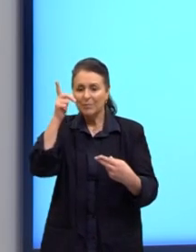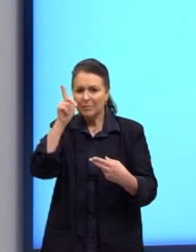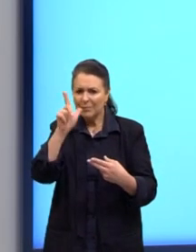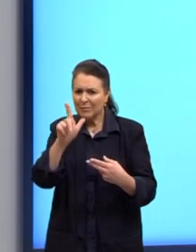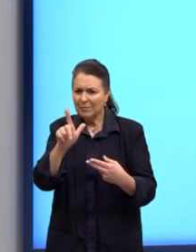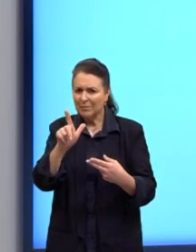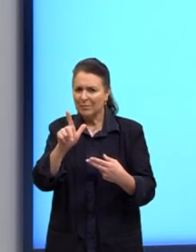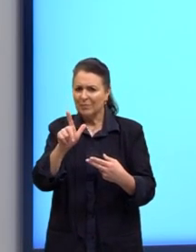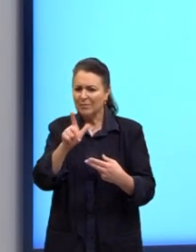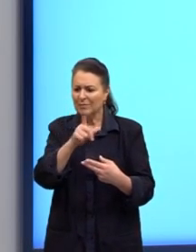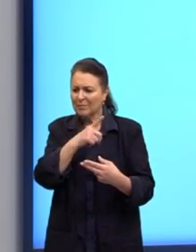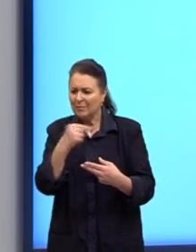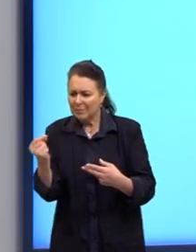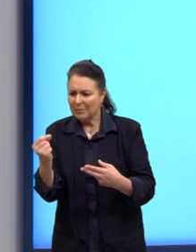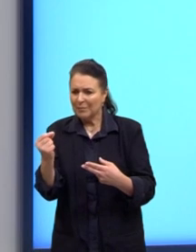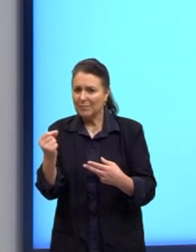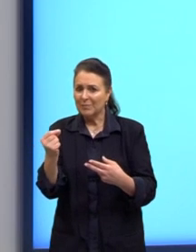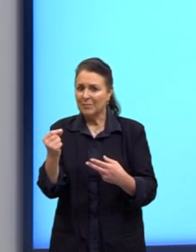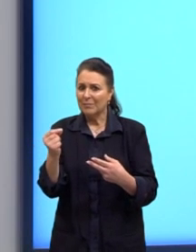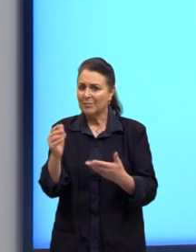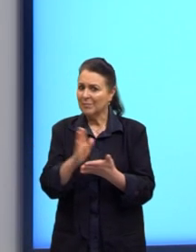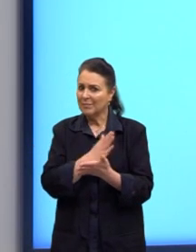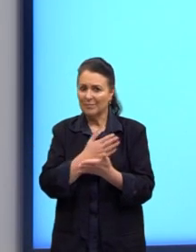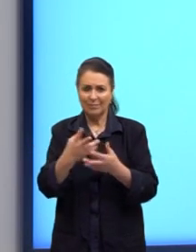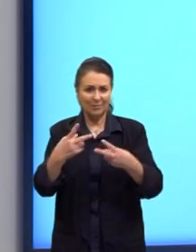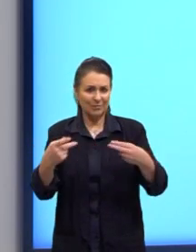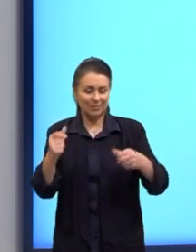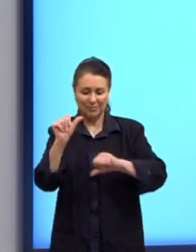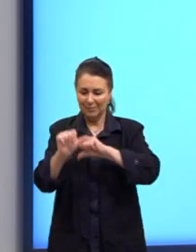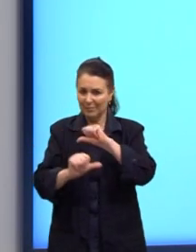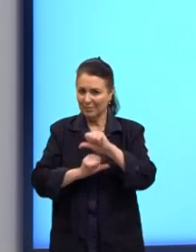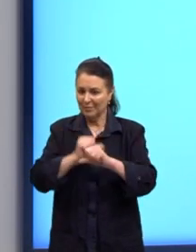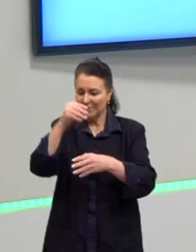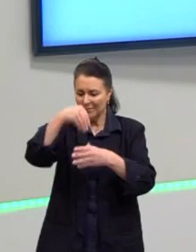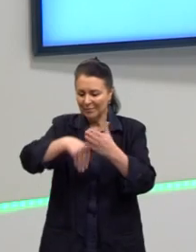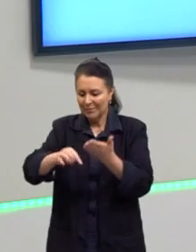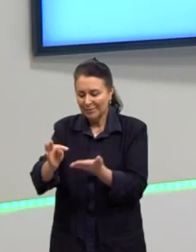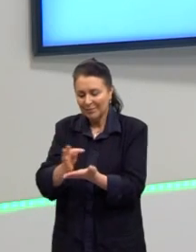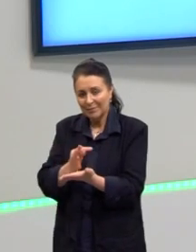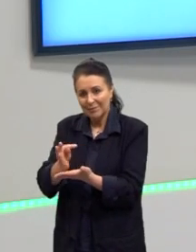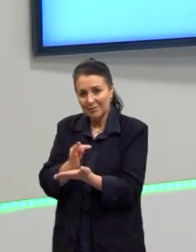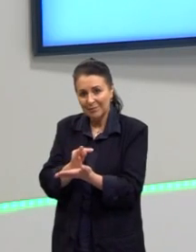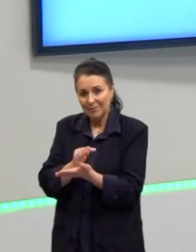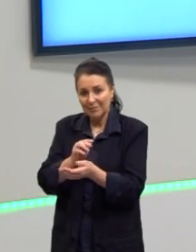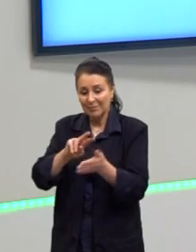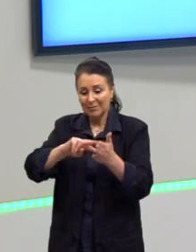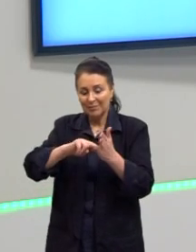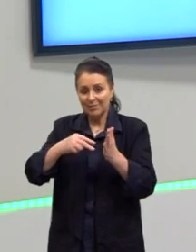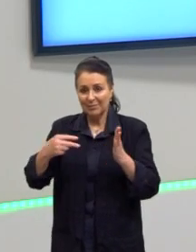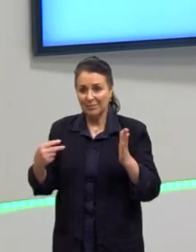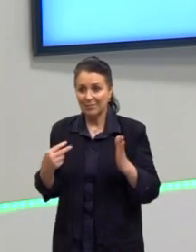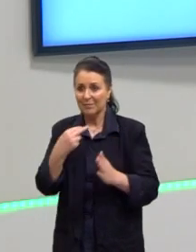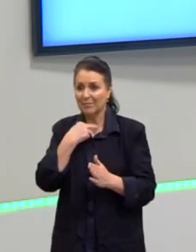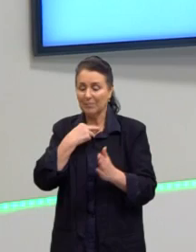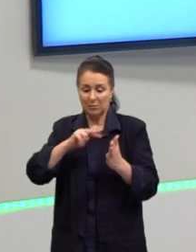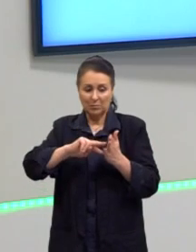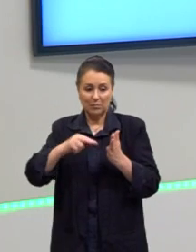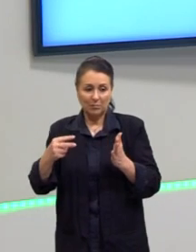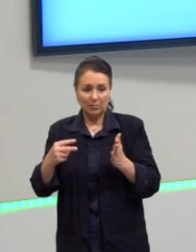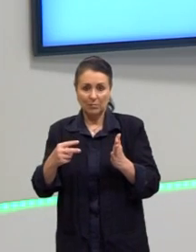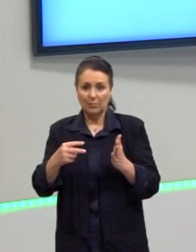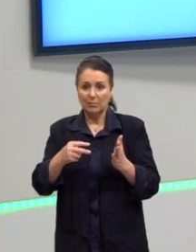escapar de algo então há uma mudança dentro do meu texto na interpretação eu não posso interpretar como